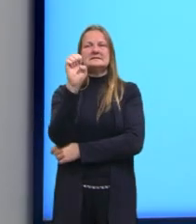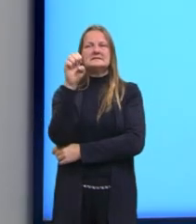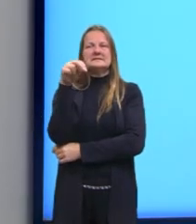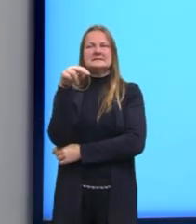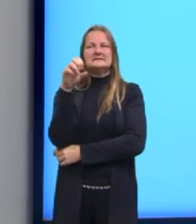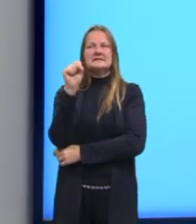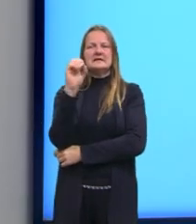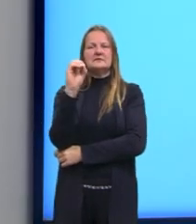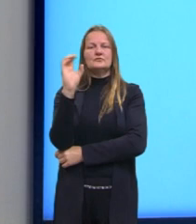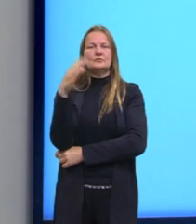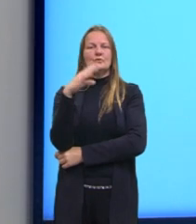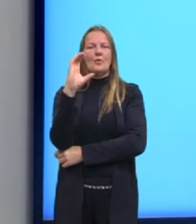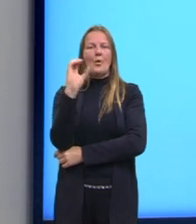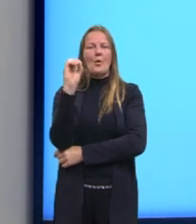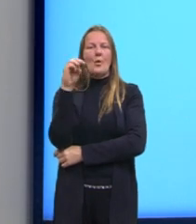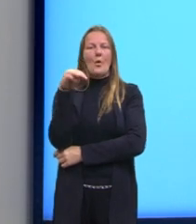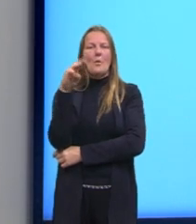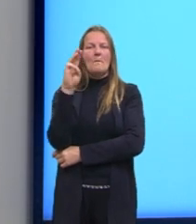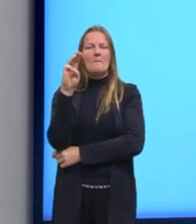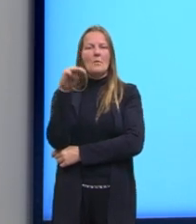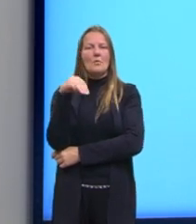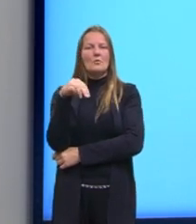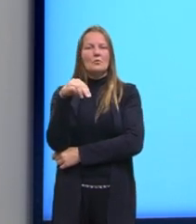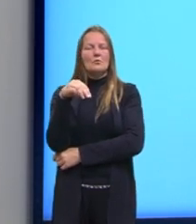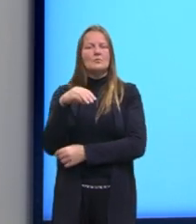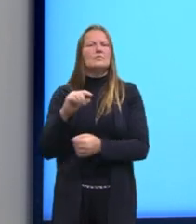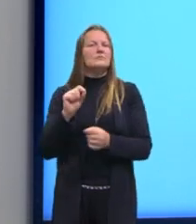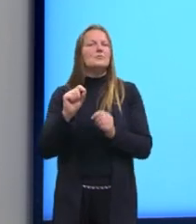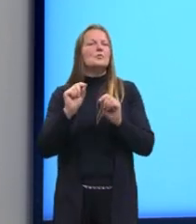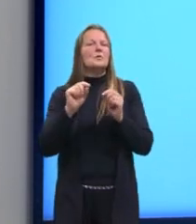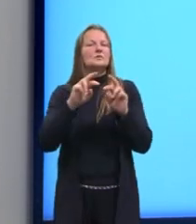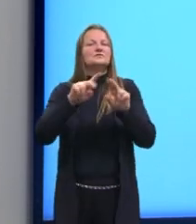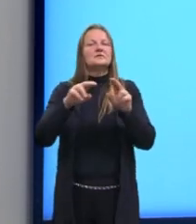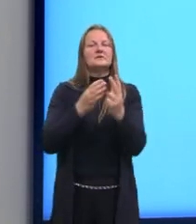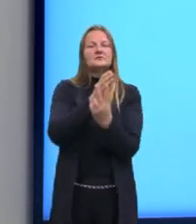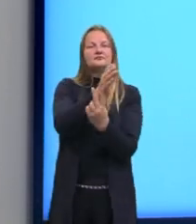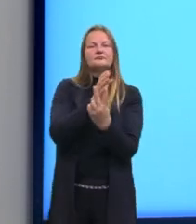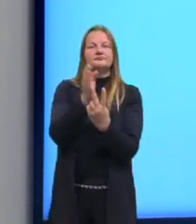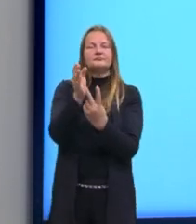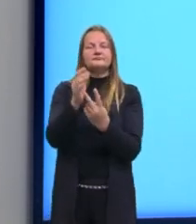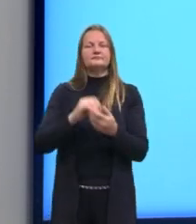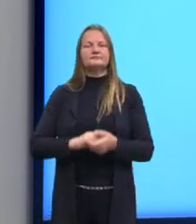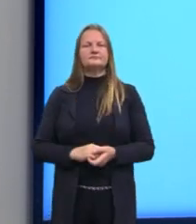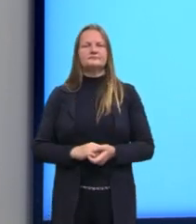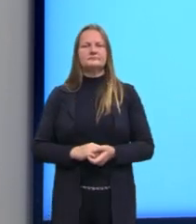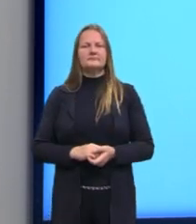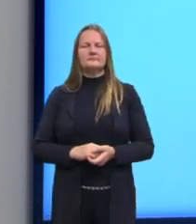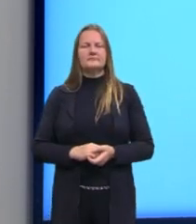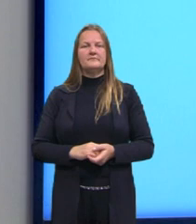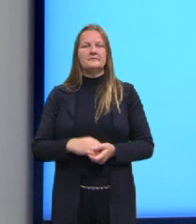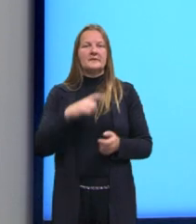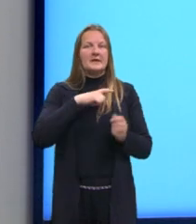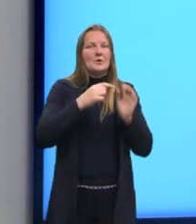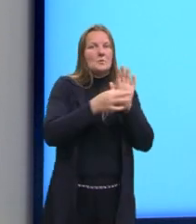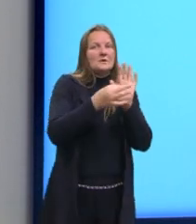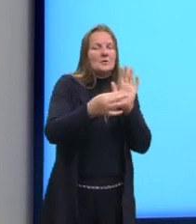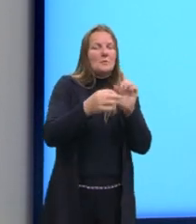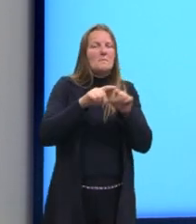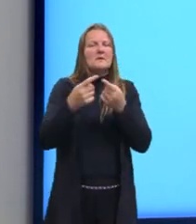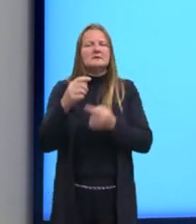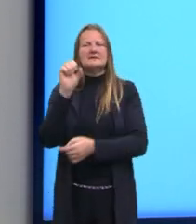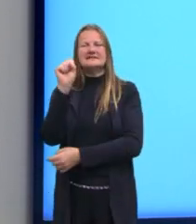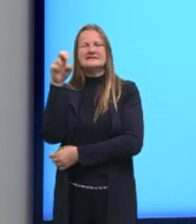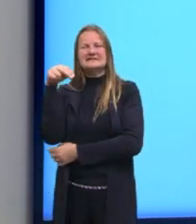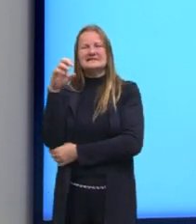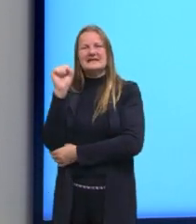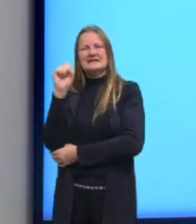de opinião e o que a gente chama aí de senso comum, né? Eu posso ter opiniões sobre as coisas, mas